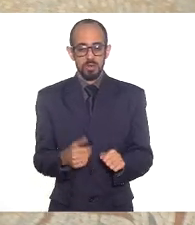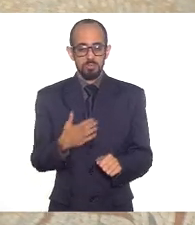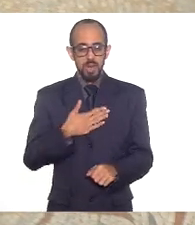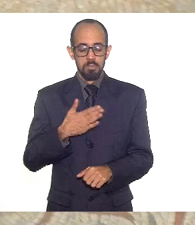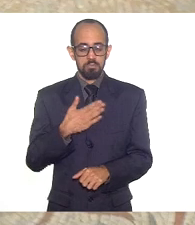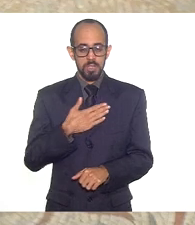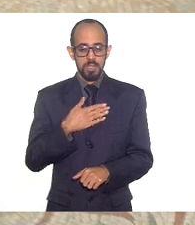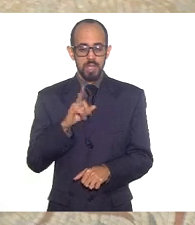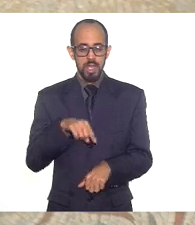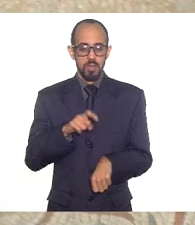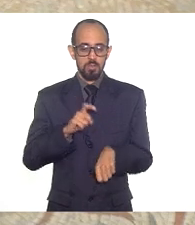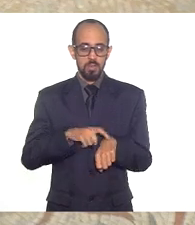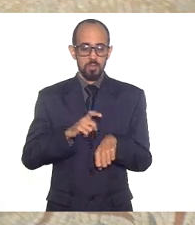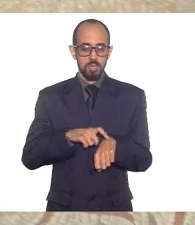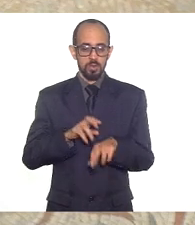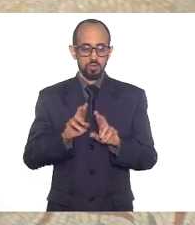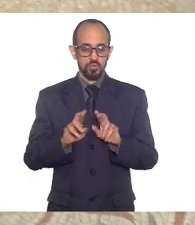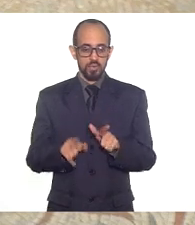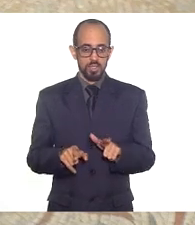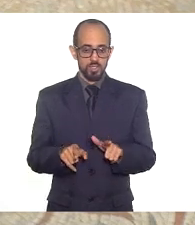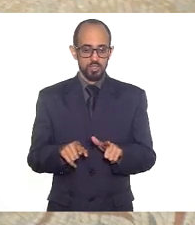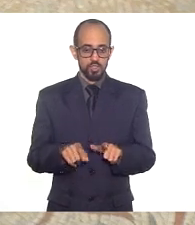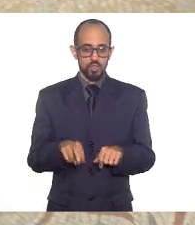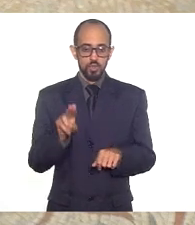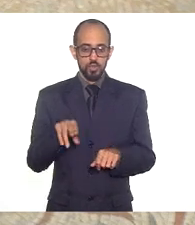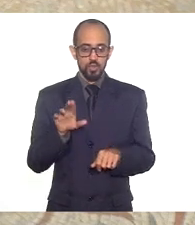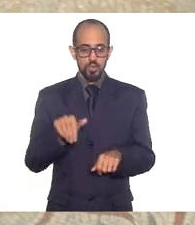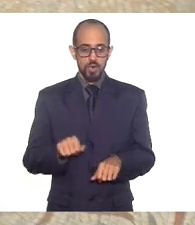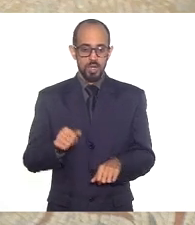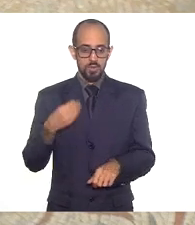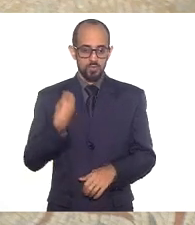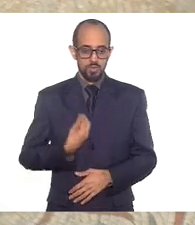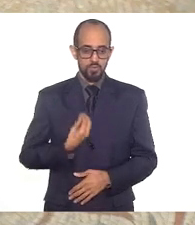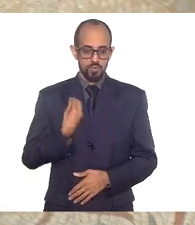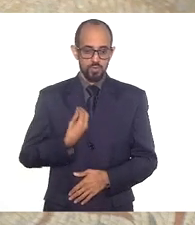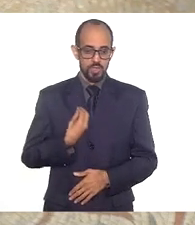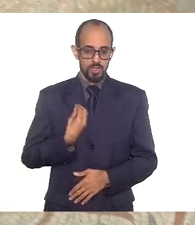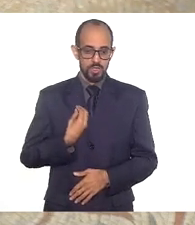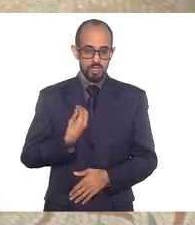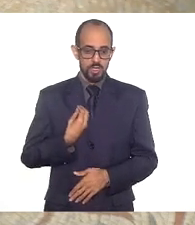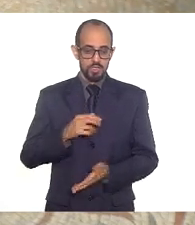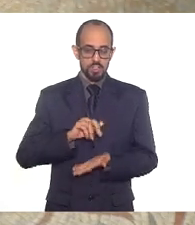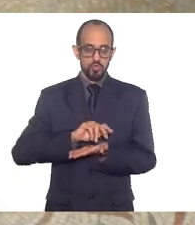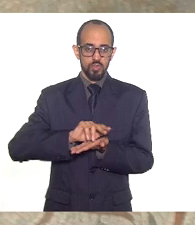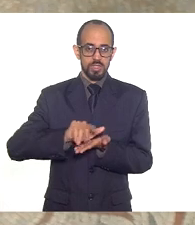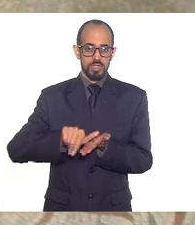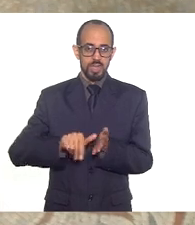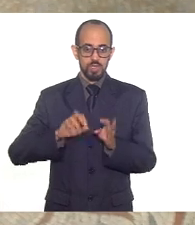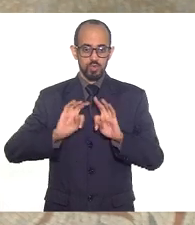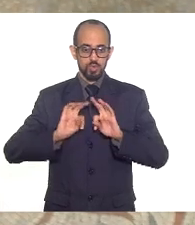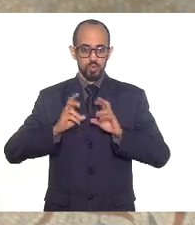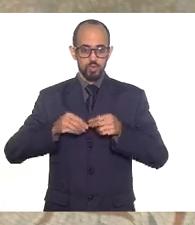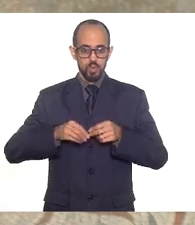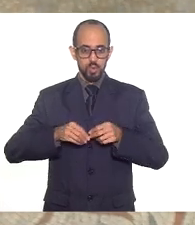para mim é o momento diferente o momento que eu nunca vivi né Essa diversidade aí da questão do estado